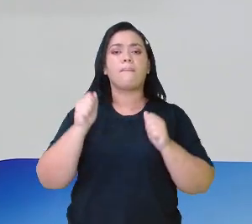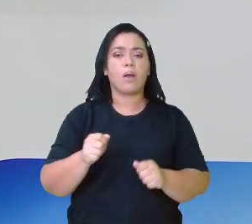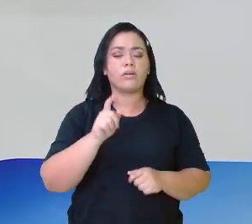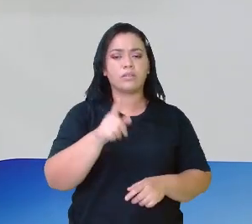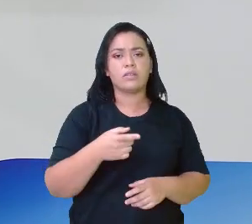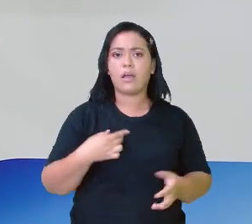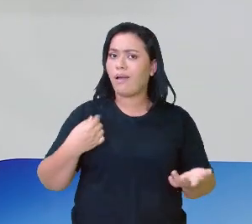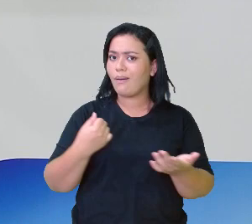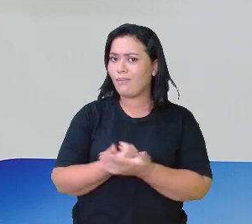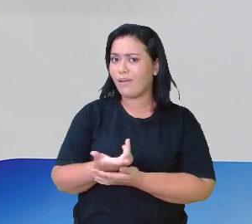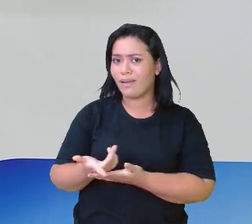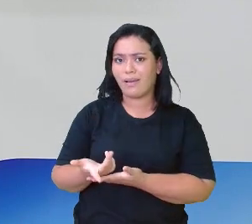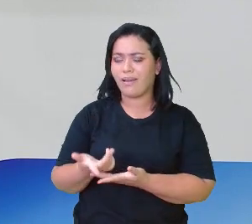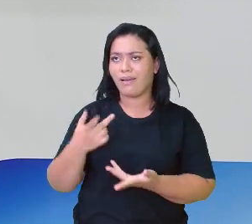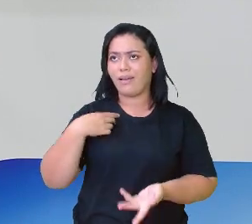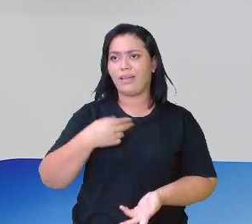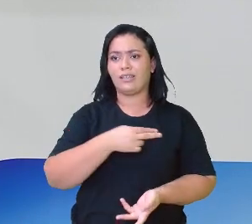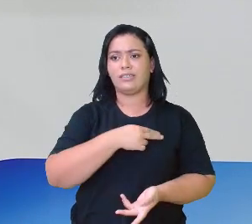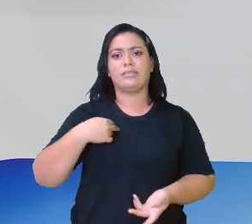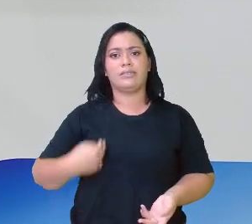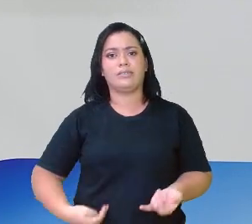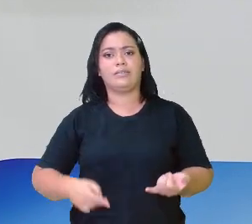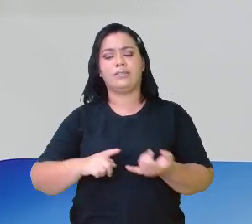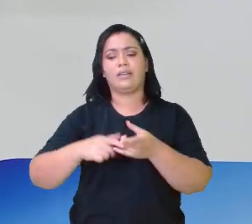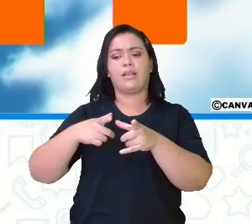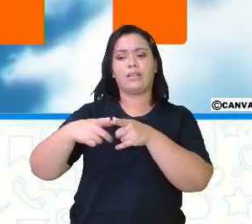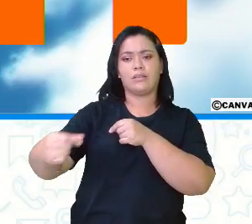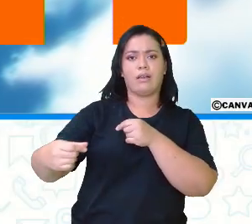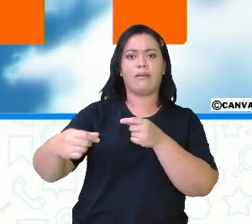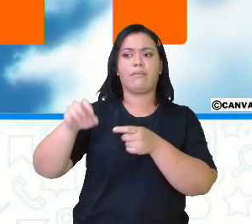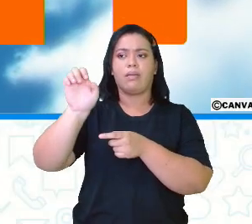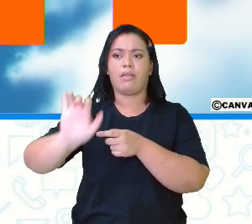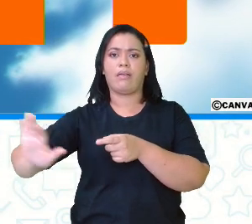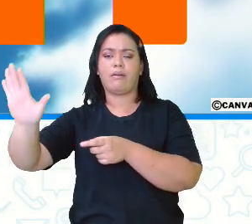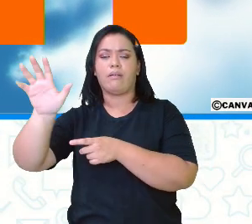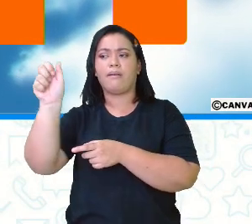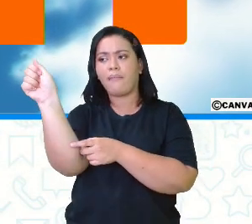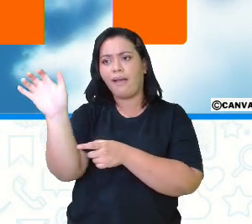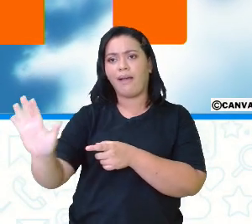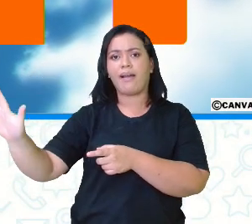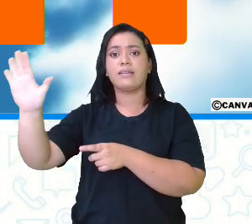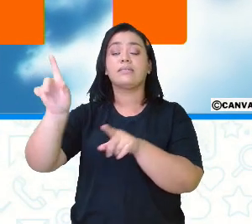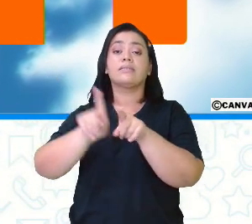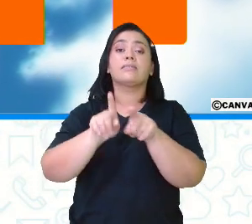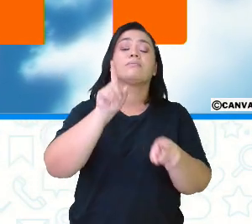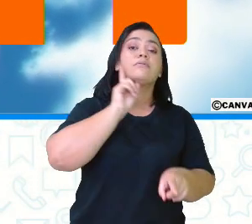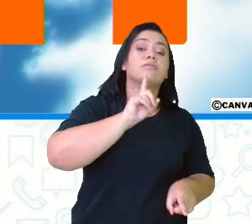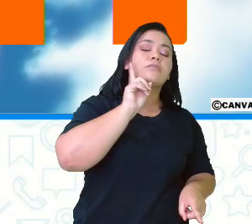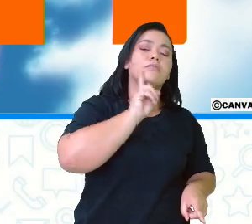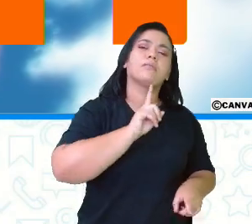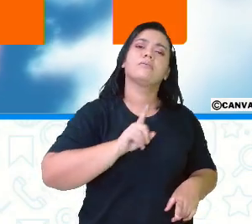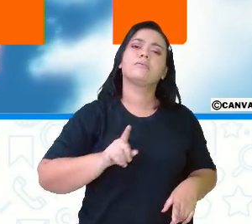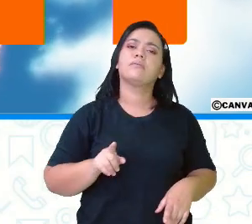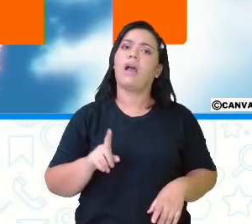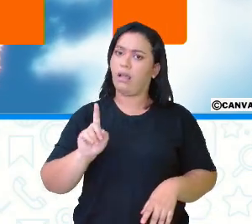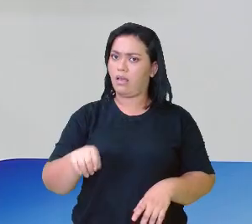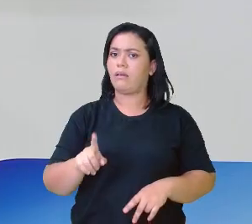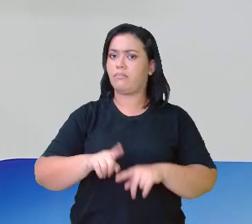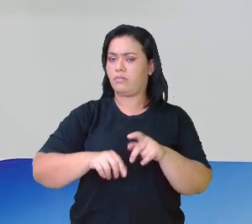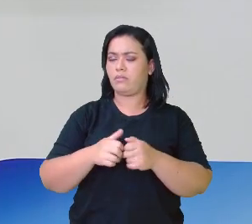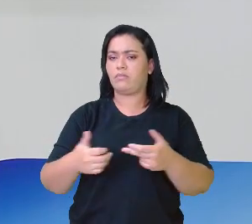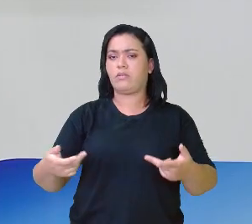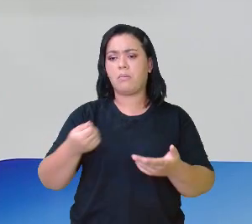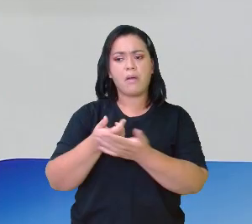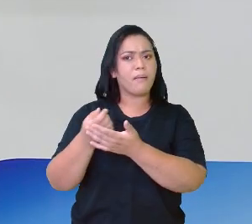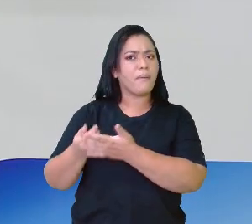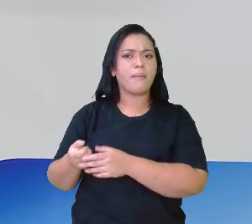de outros países, como da China, Japão, da Europa, da Ásia, dos Estados Unidos. Esses